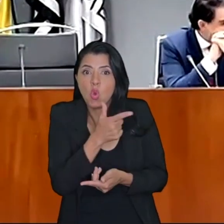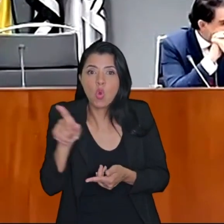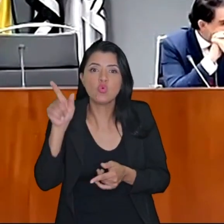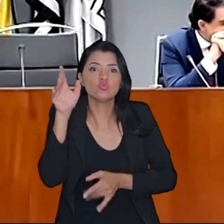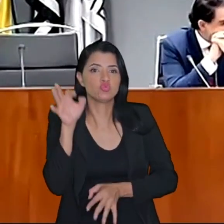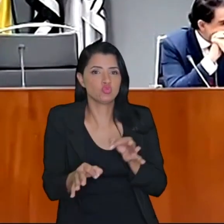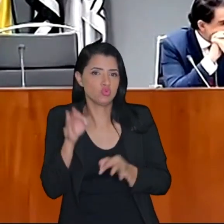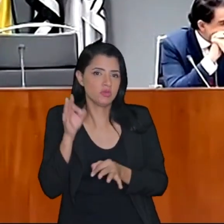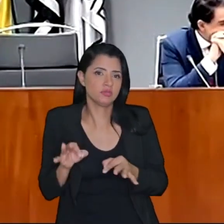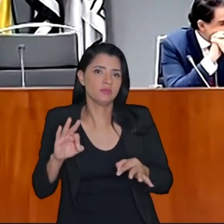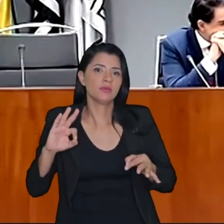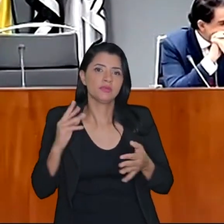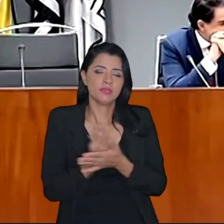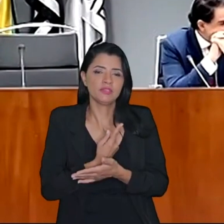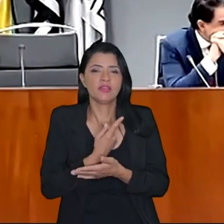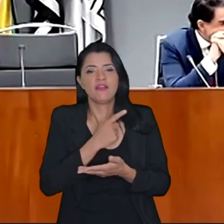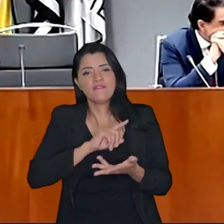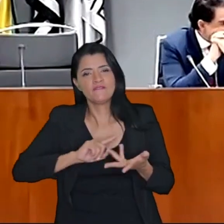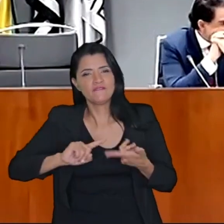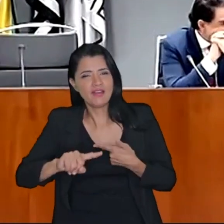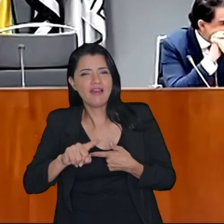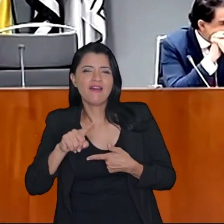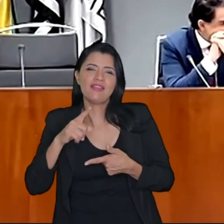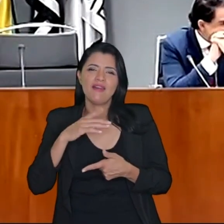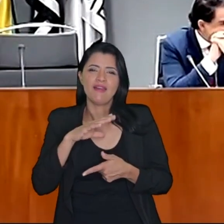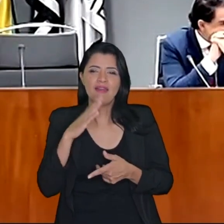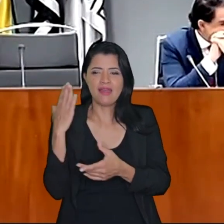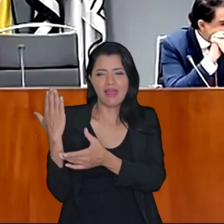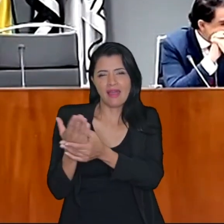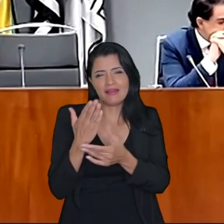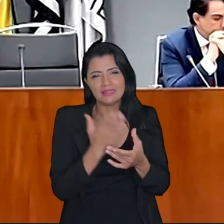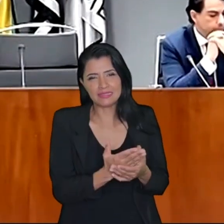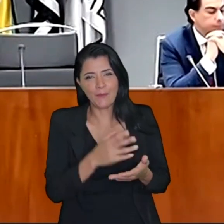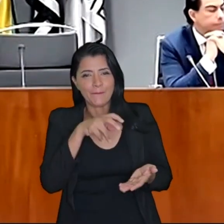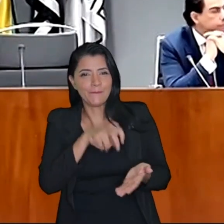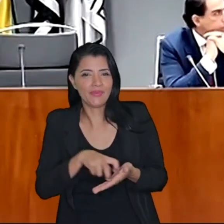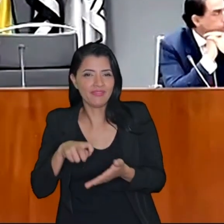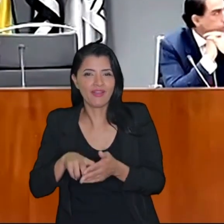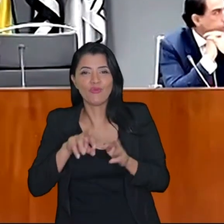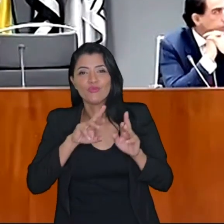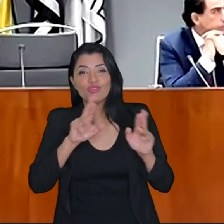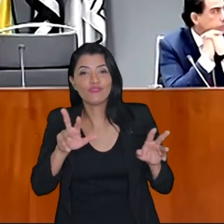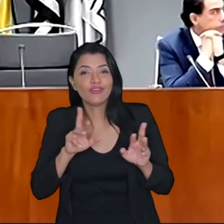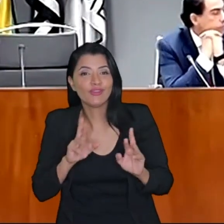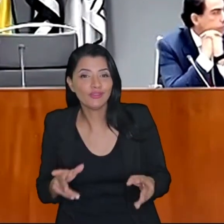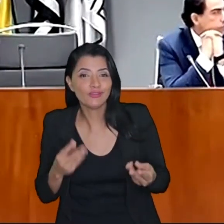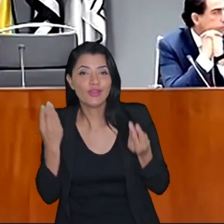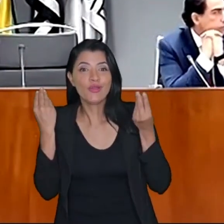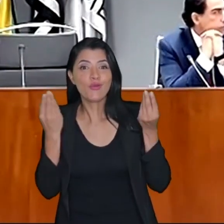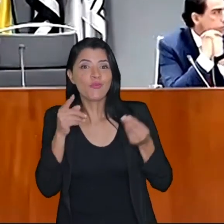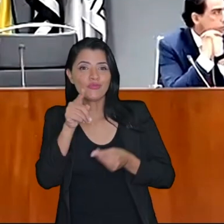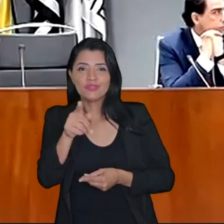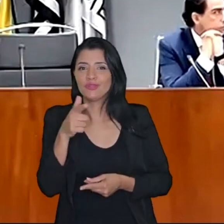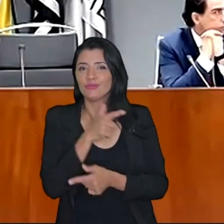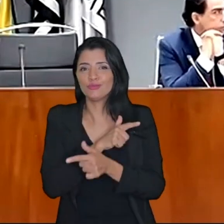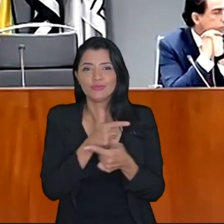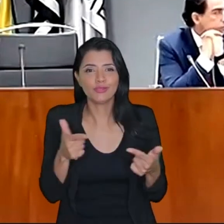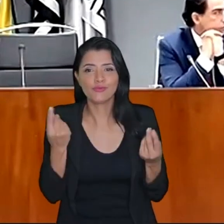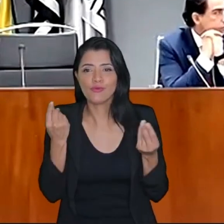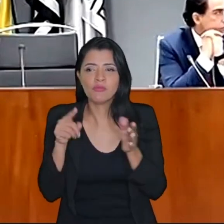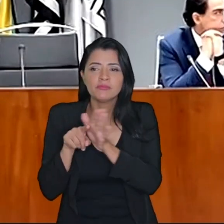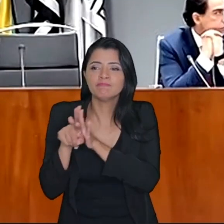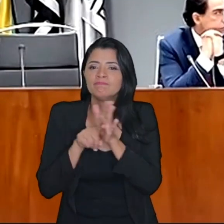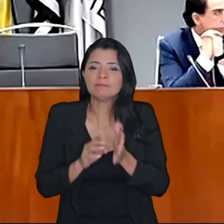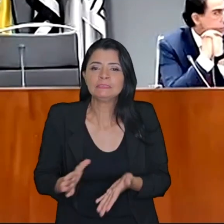uma série de ações penais distintas. Então você nem tem como fazer essa apuração